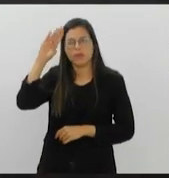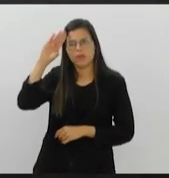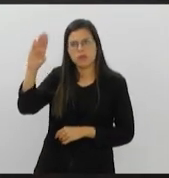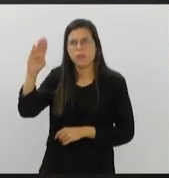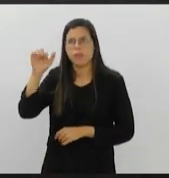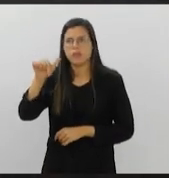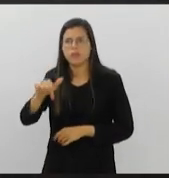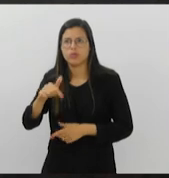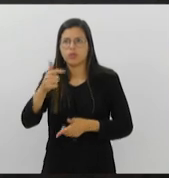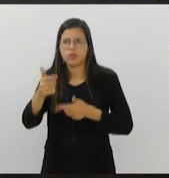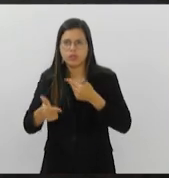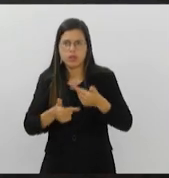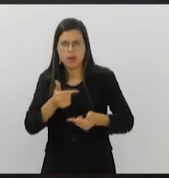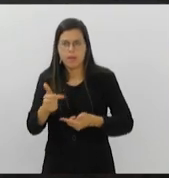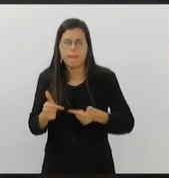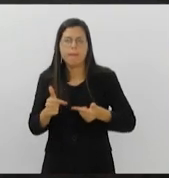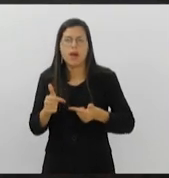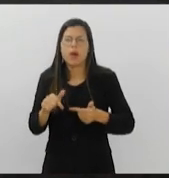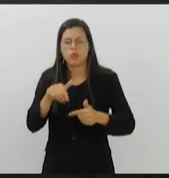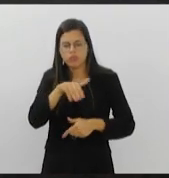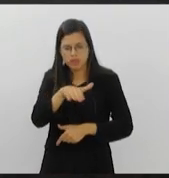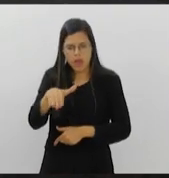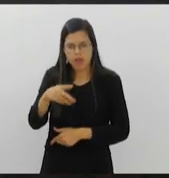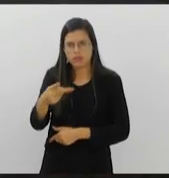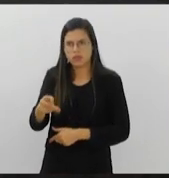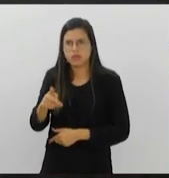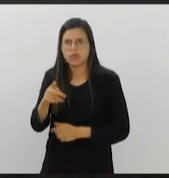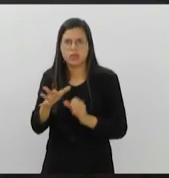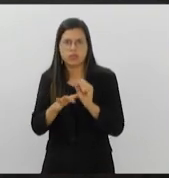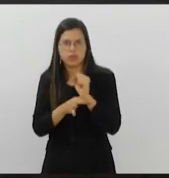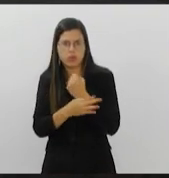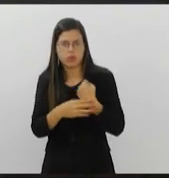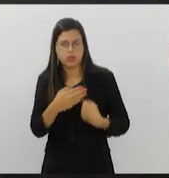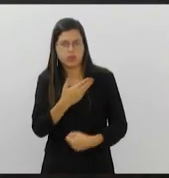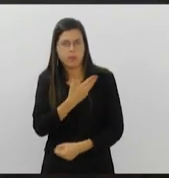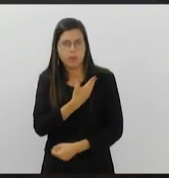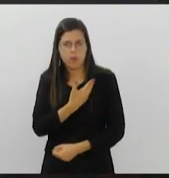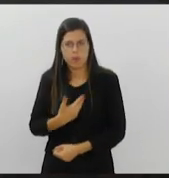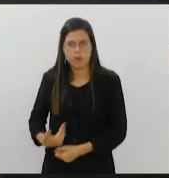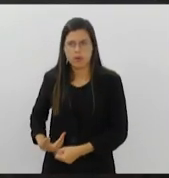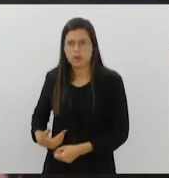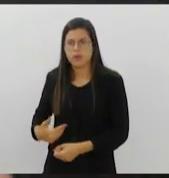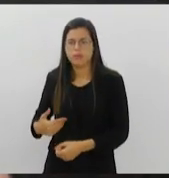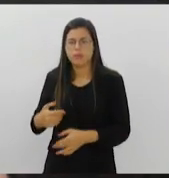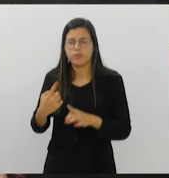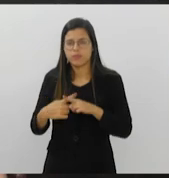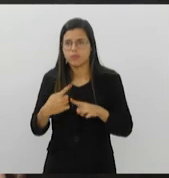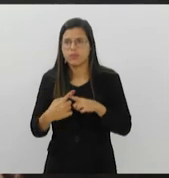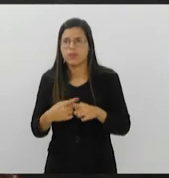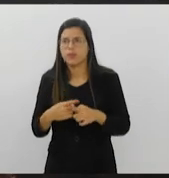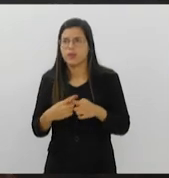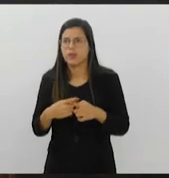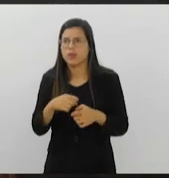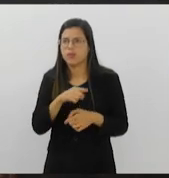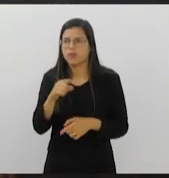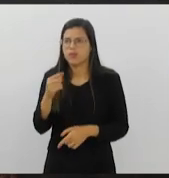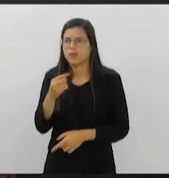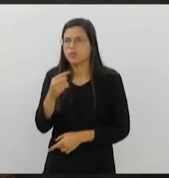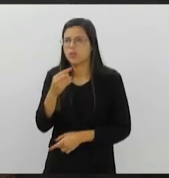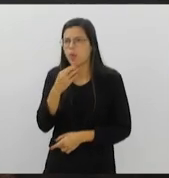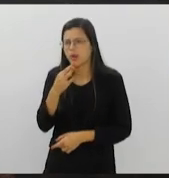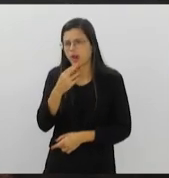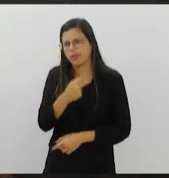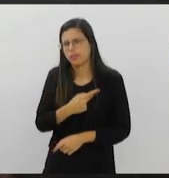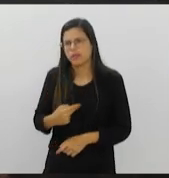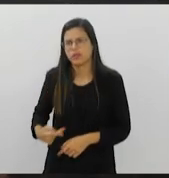os que trabalham mais a pauta de vocês, porque quem conhece o presidente sabe que eu não surfo na pauta do colega,